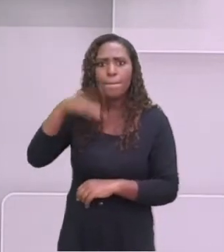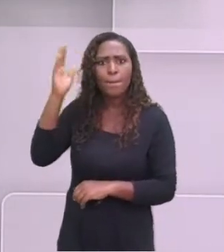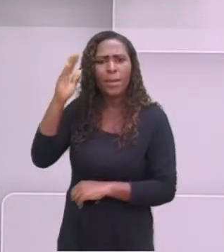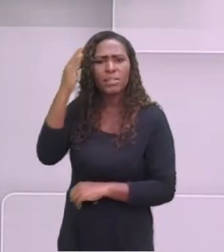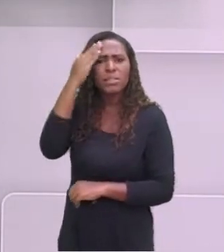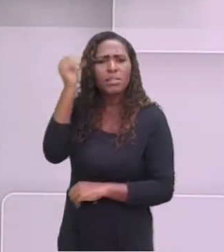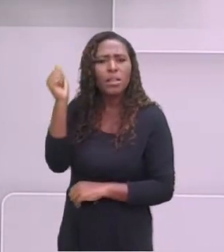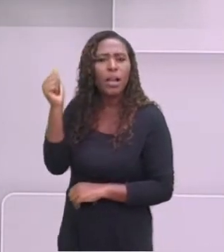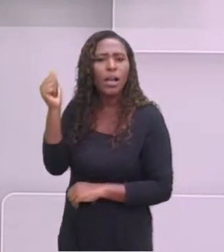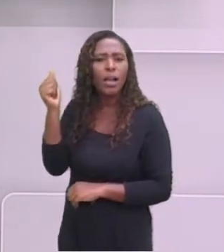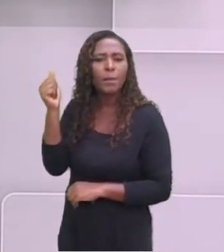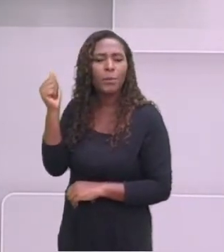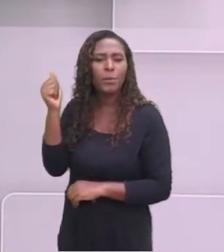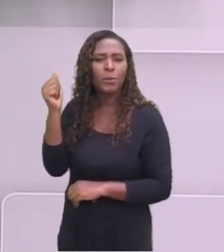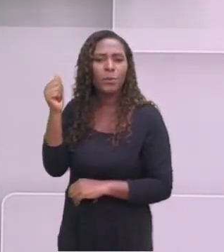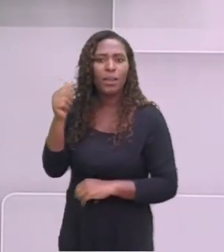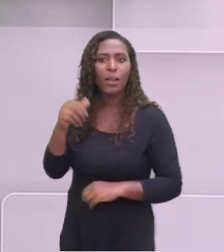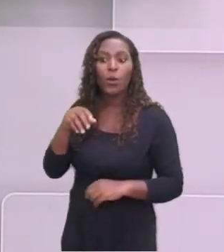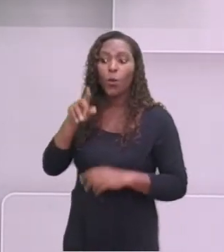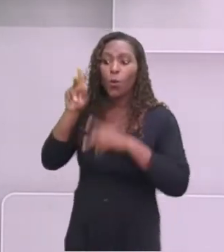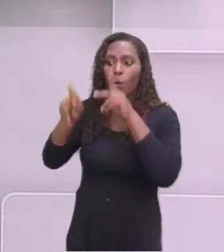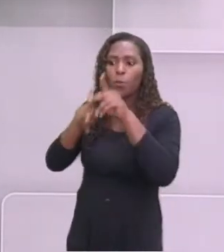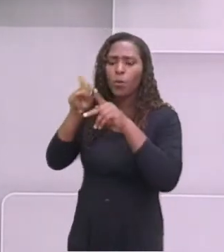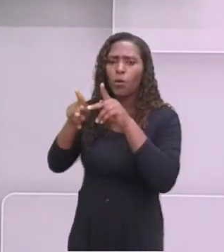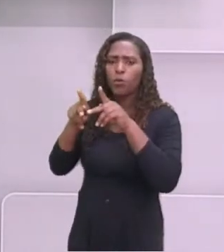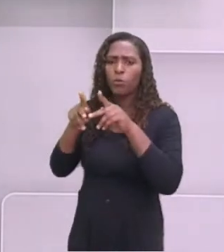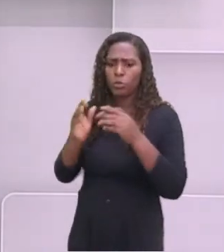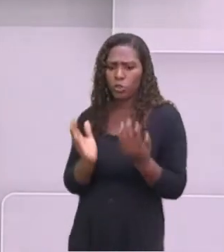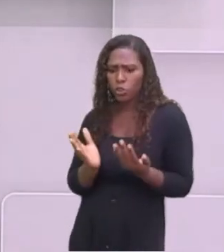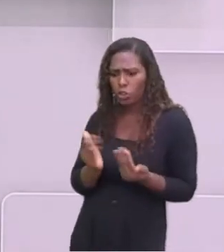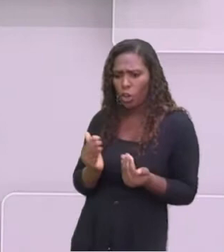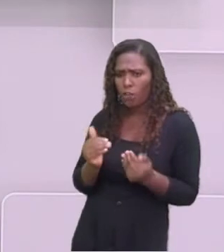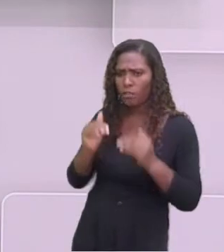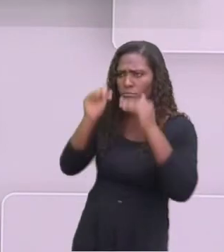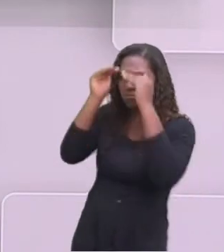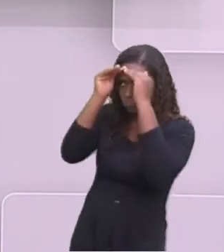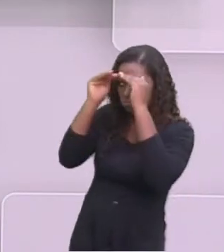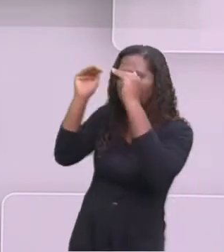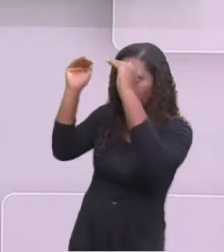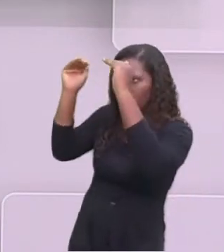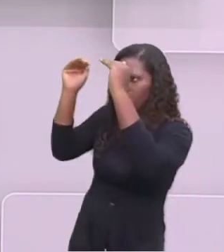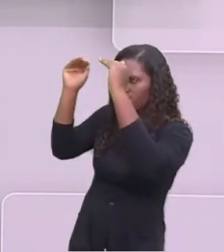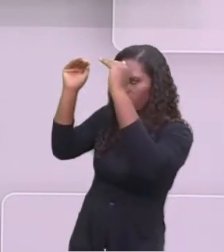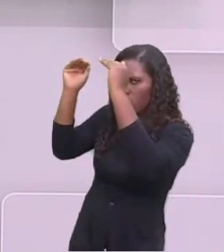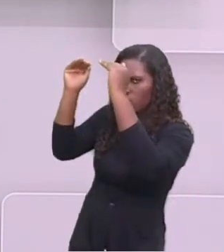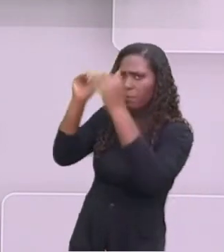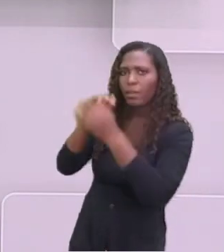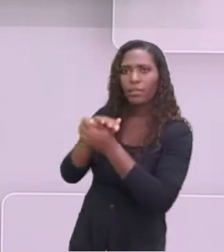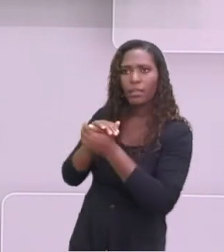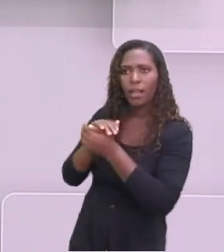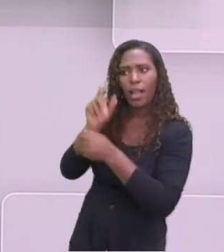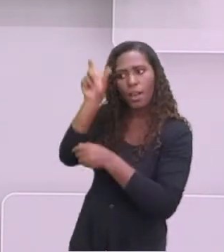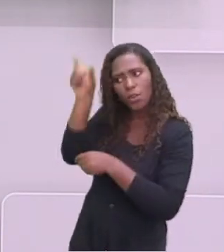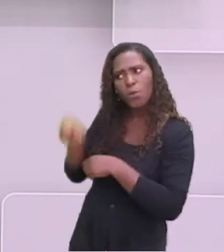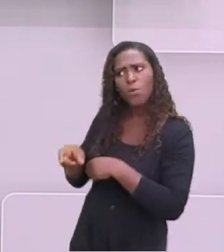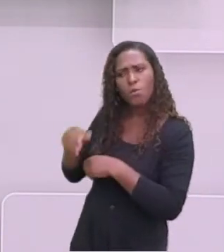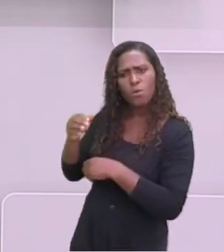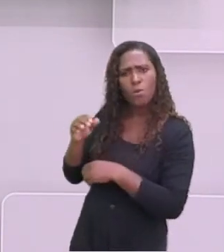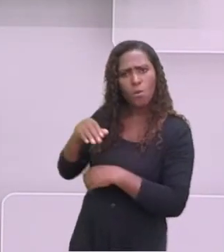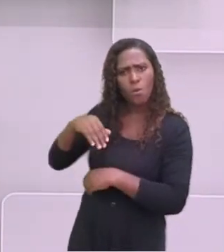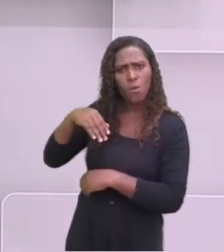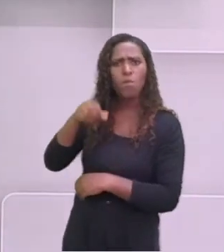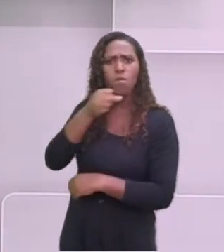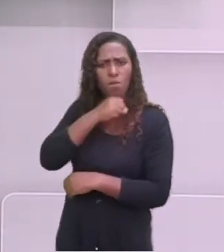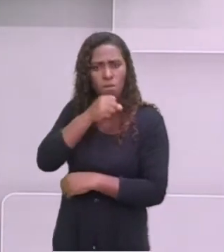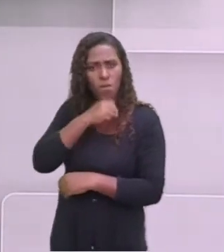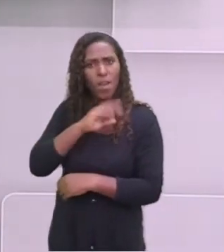tribo. Os povos falantes do tupi estabeleciam uma divisão de trabalho, baseada